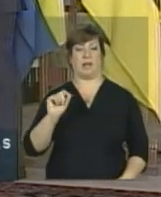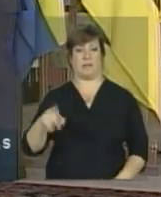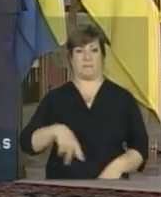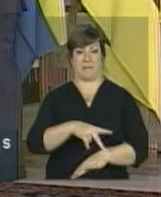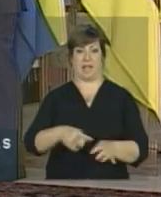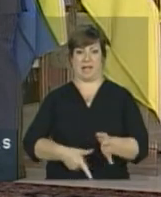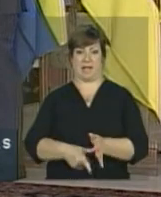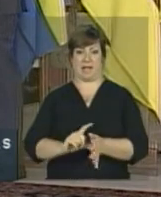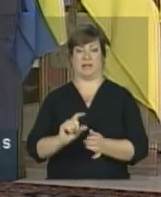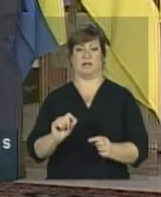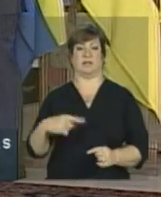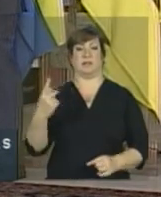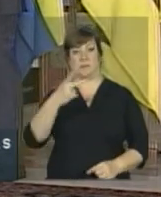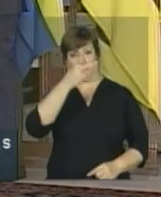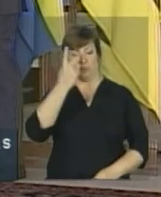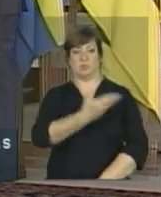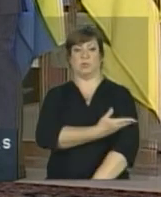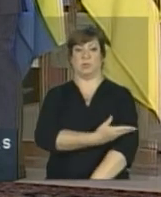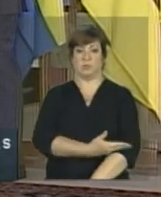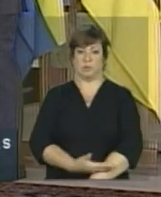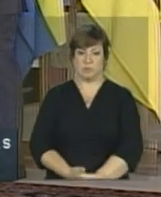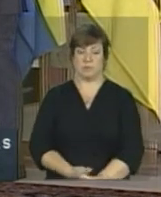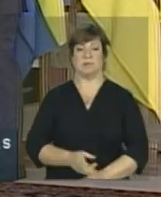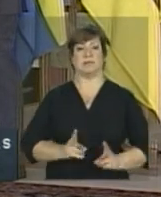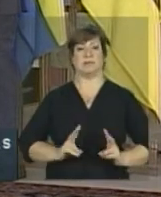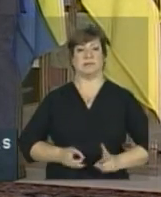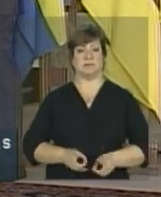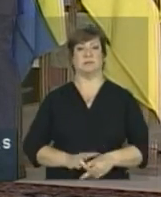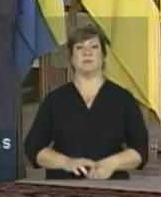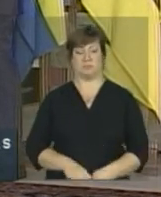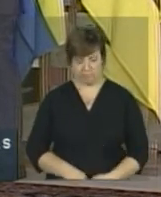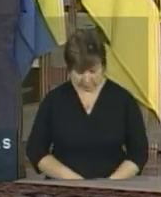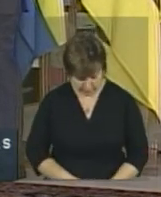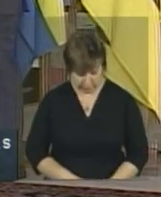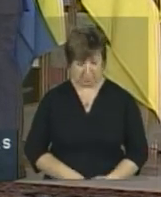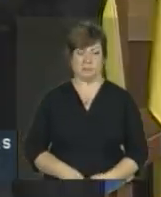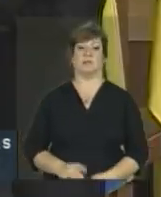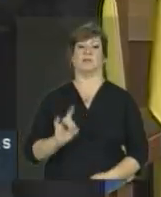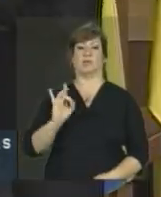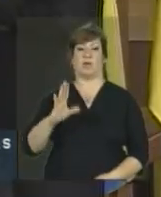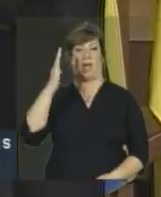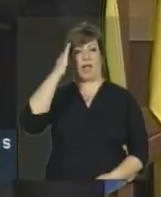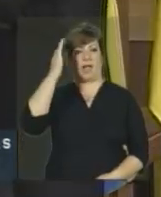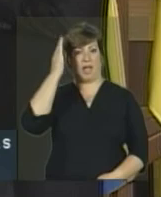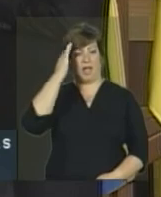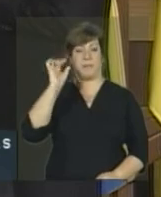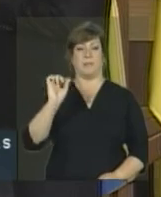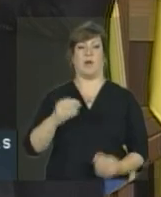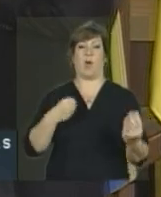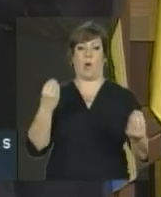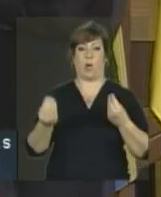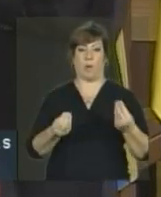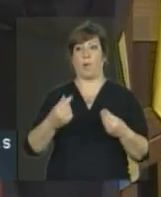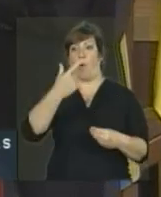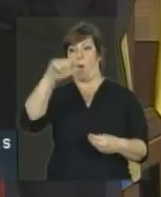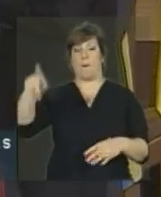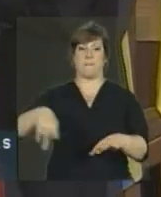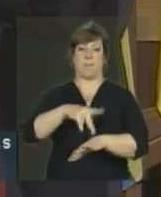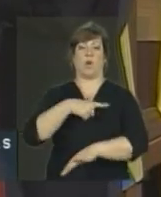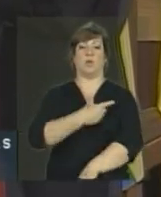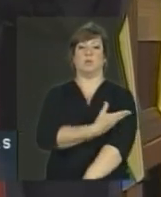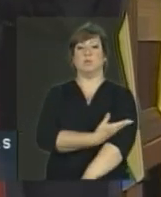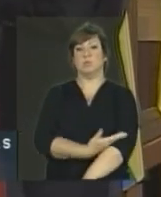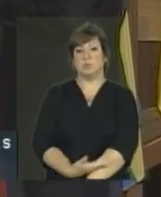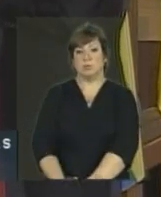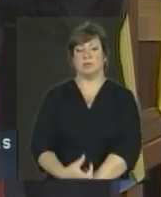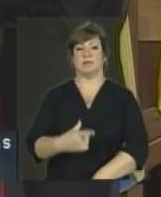o país anterior, as pessoas se cumprimentam simplesmente abaixando a cabeça. No caso de outros países